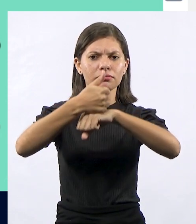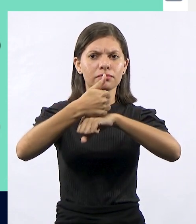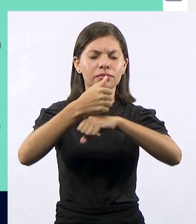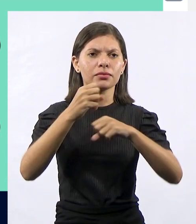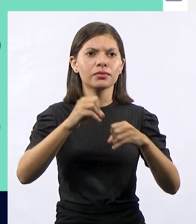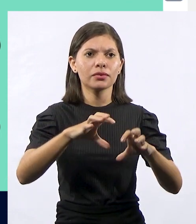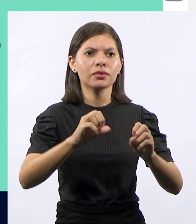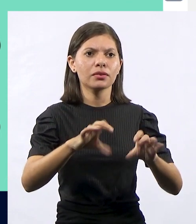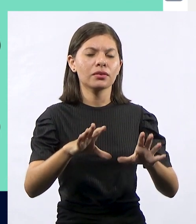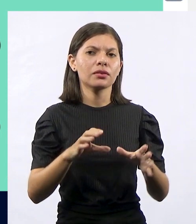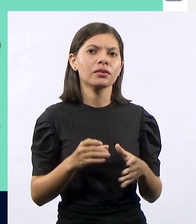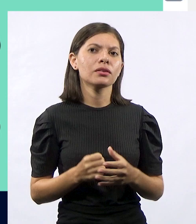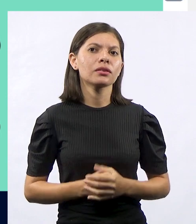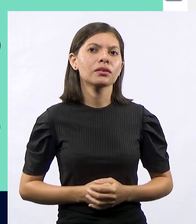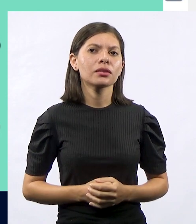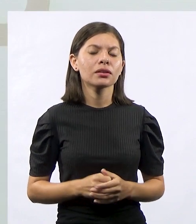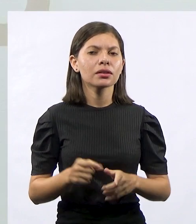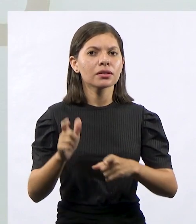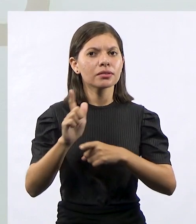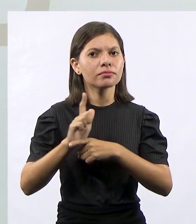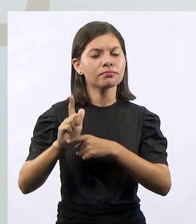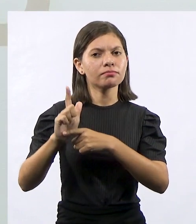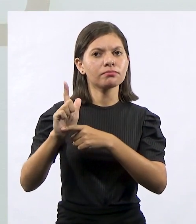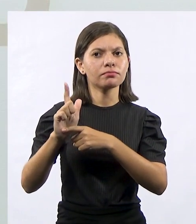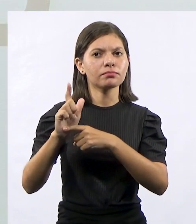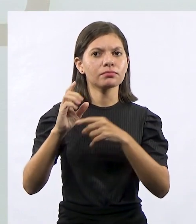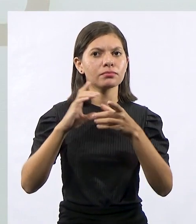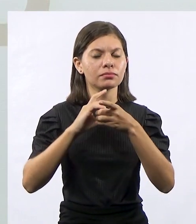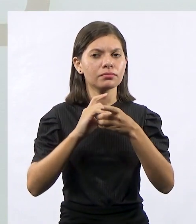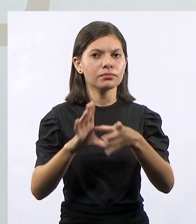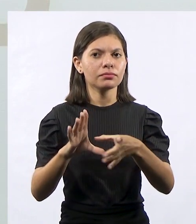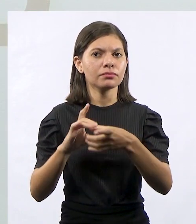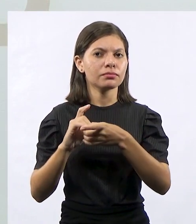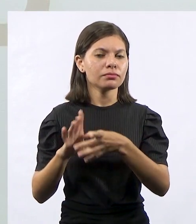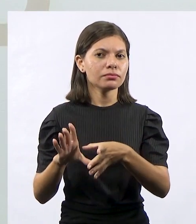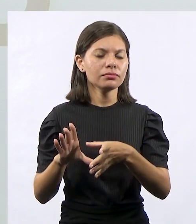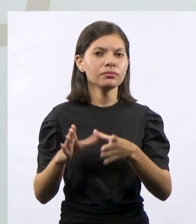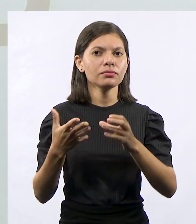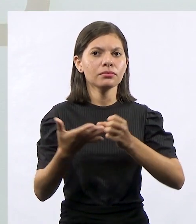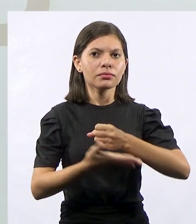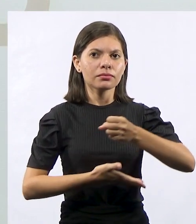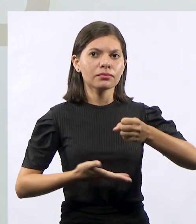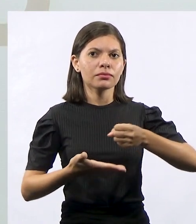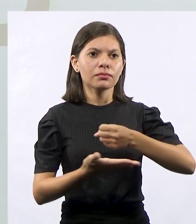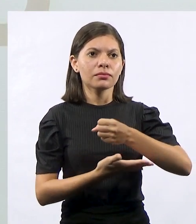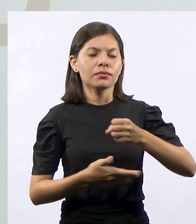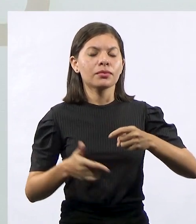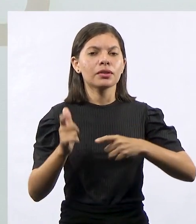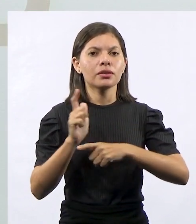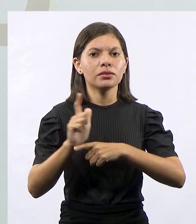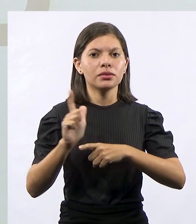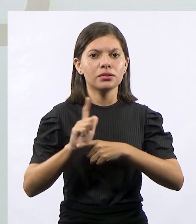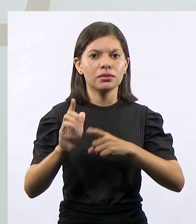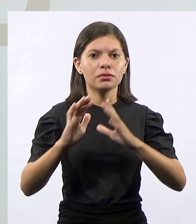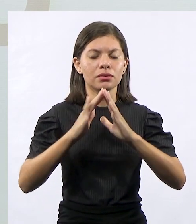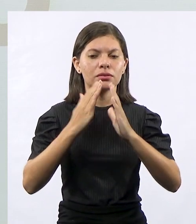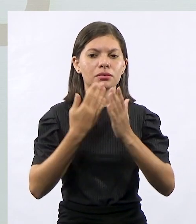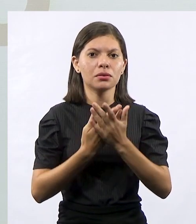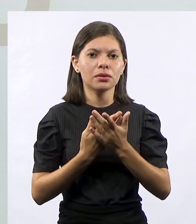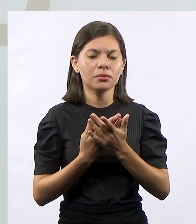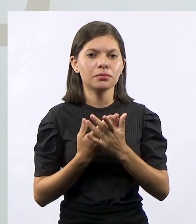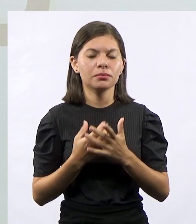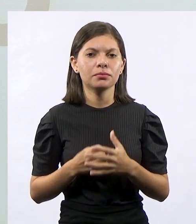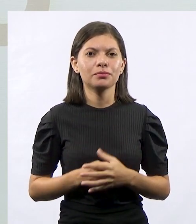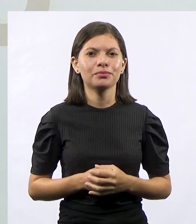da educação e a gestão democrática como um elemento, como um princípio de gestão